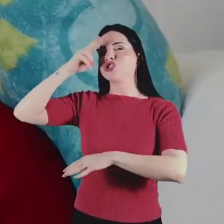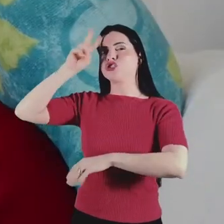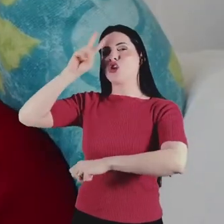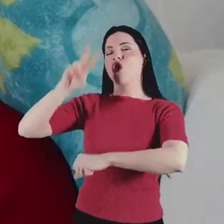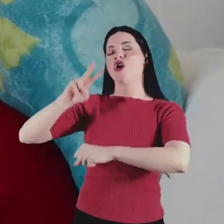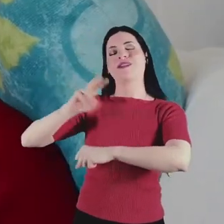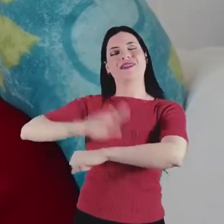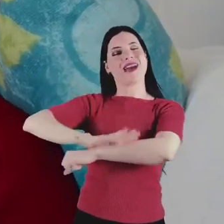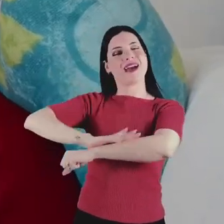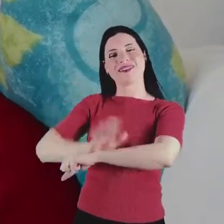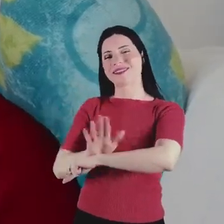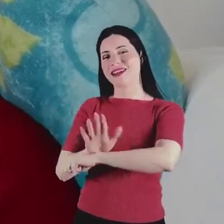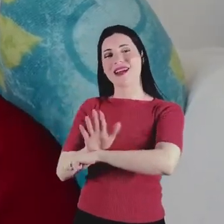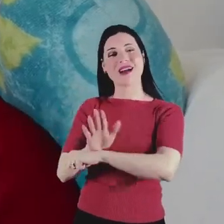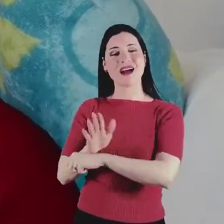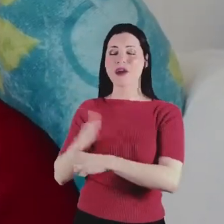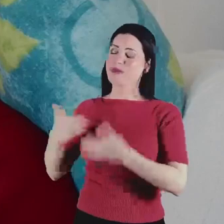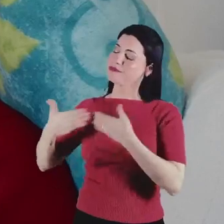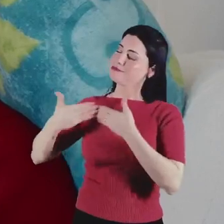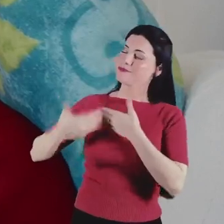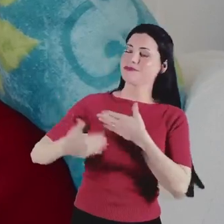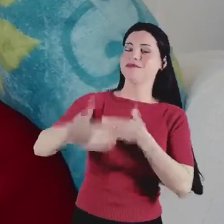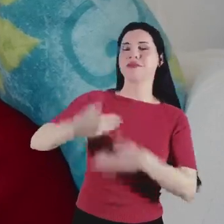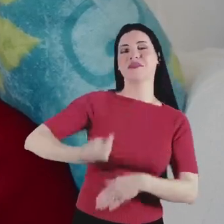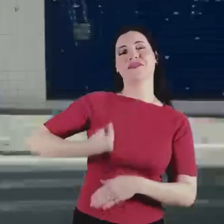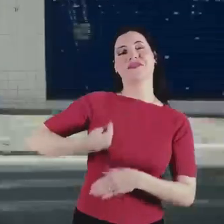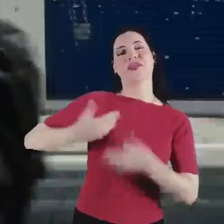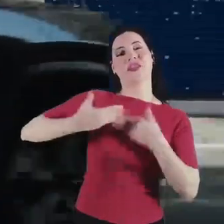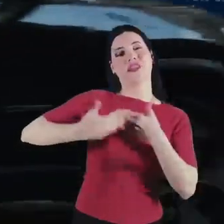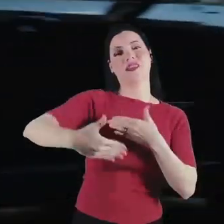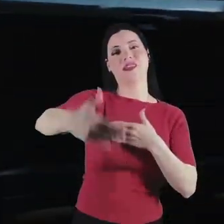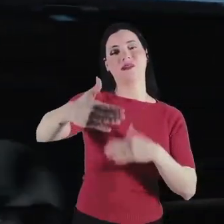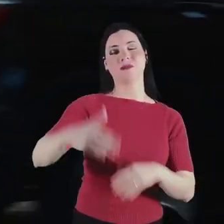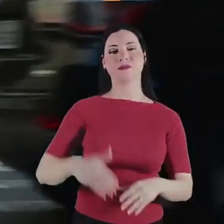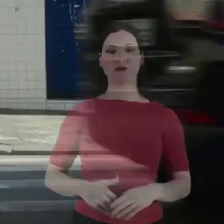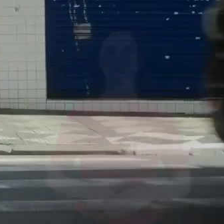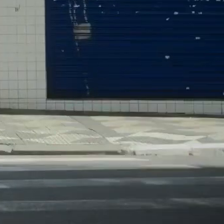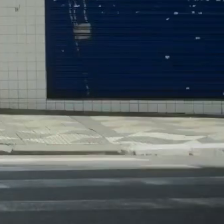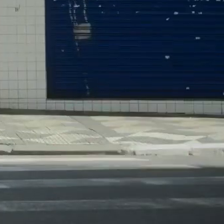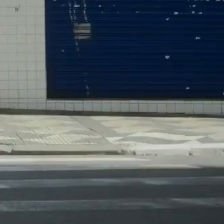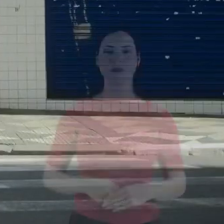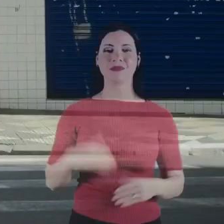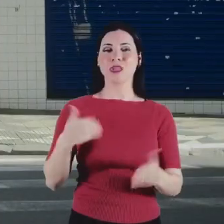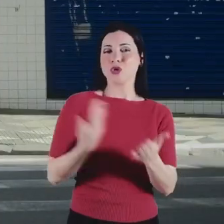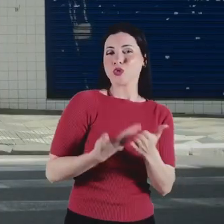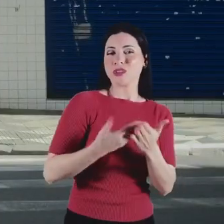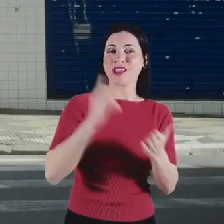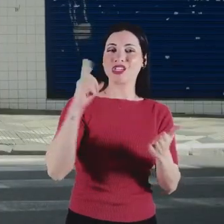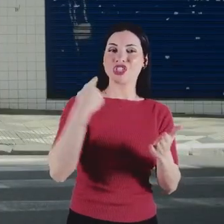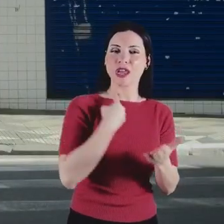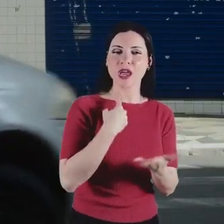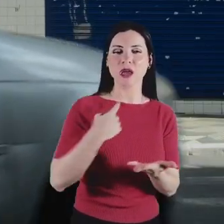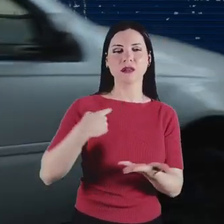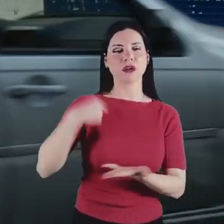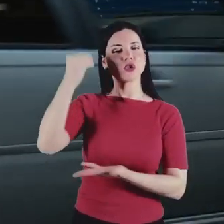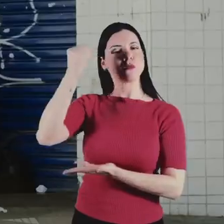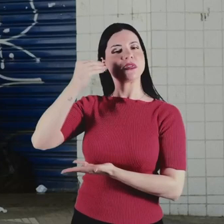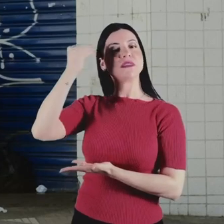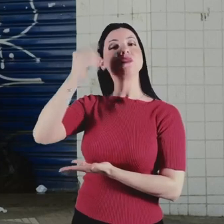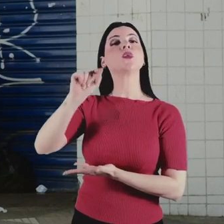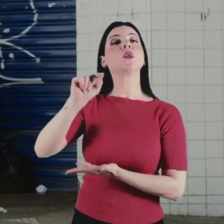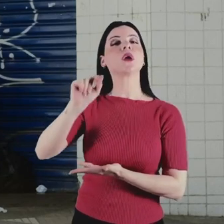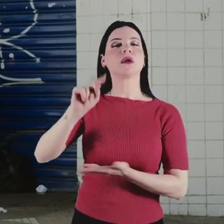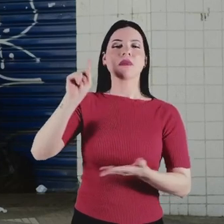da questão racial não tem nem conta, é para a vida toda. O fato de eu ter cursado direito e ter